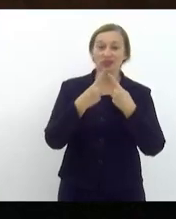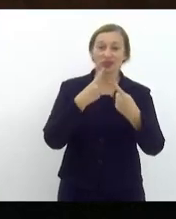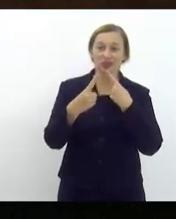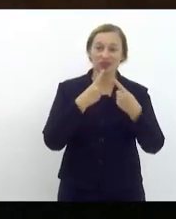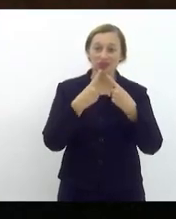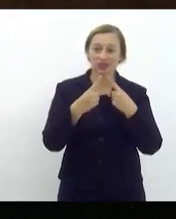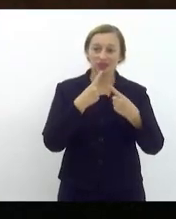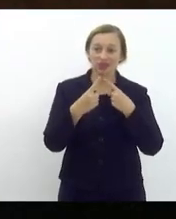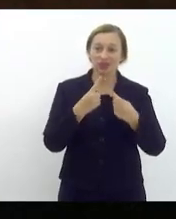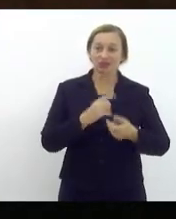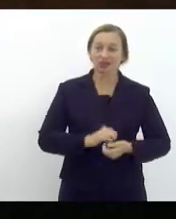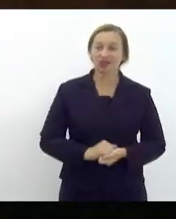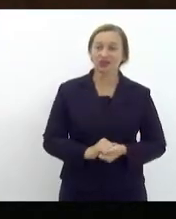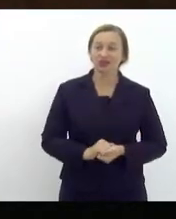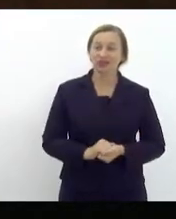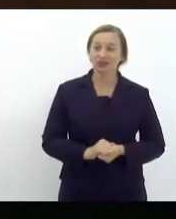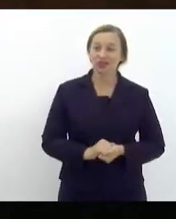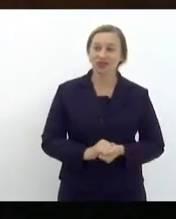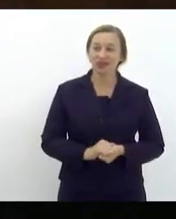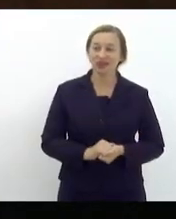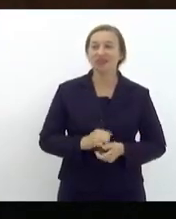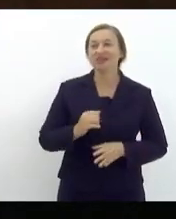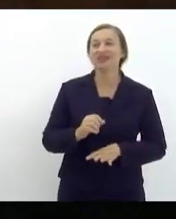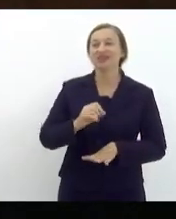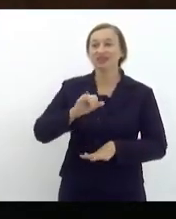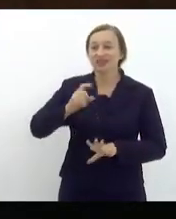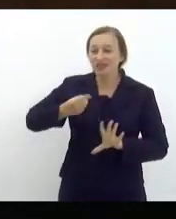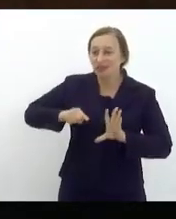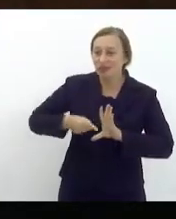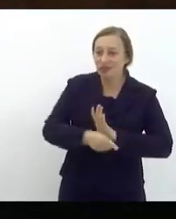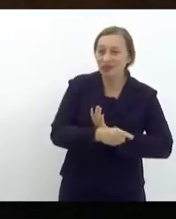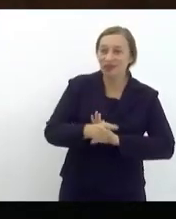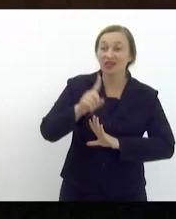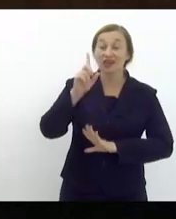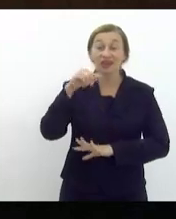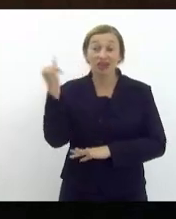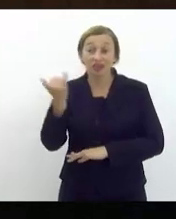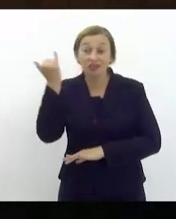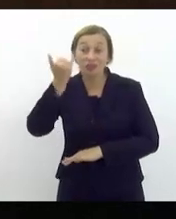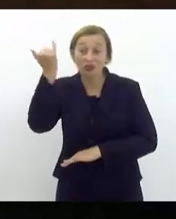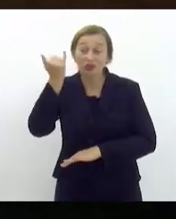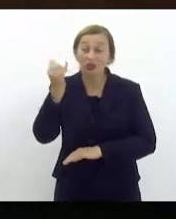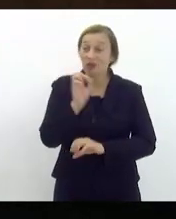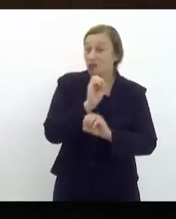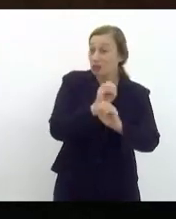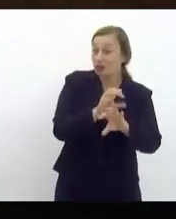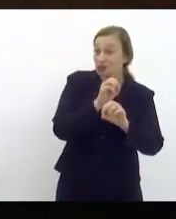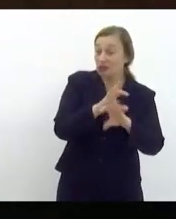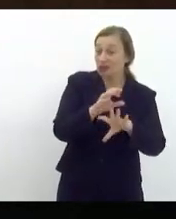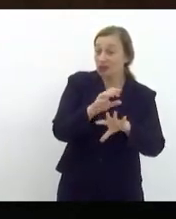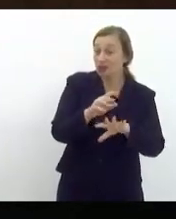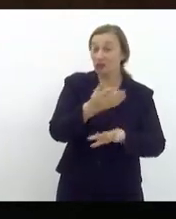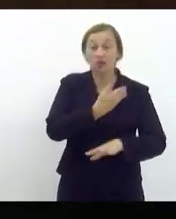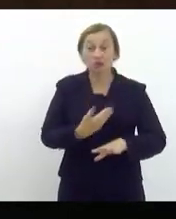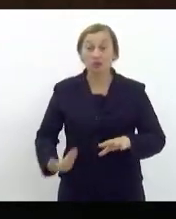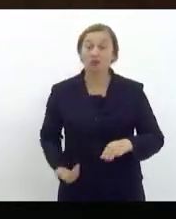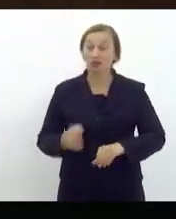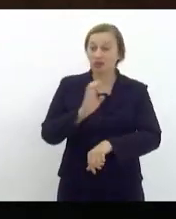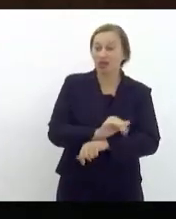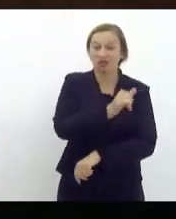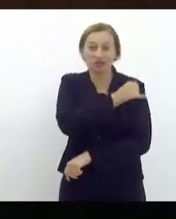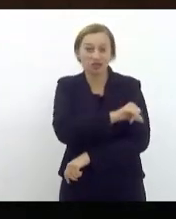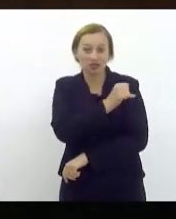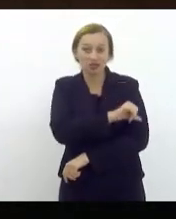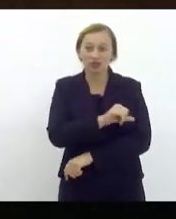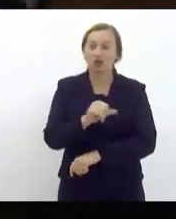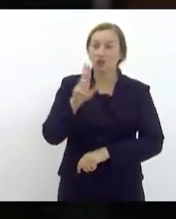discutir é se aprofundar naquilo que é importante para o ensino Público do Estado do Rio de Janeiro Principalmente